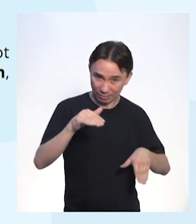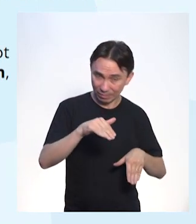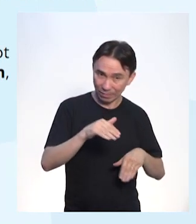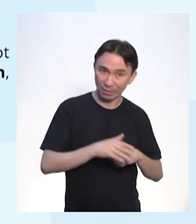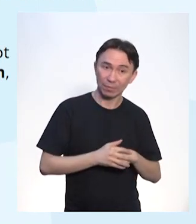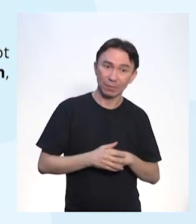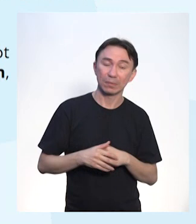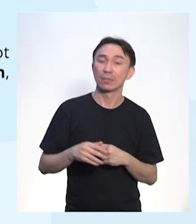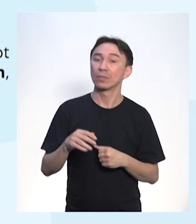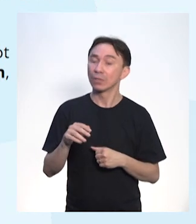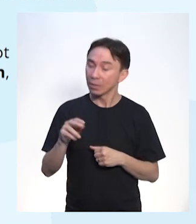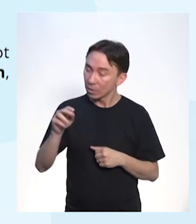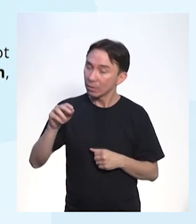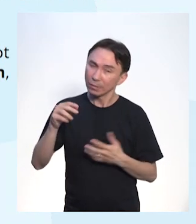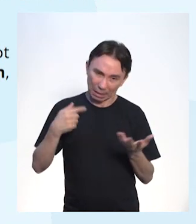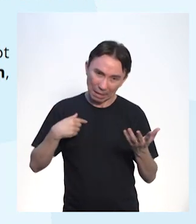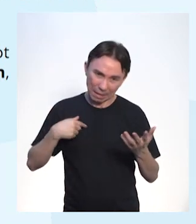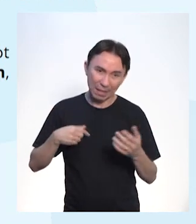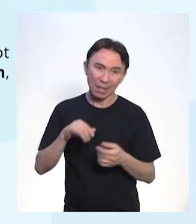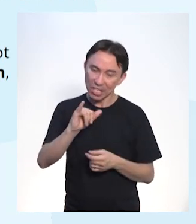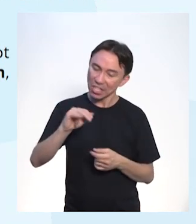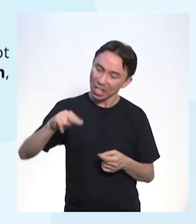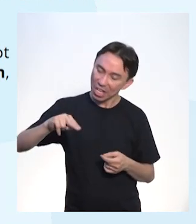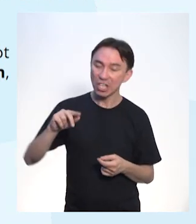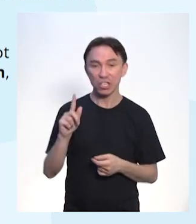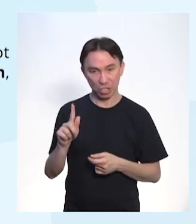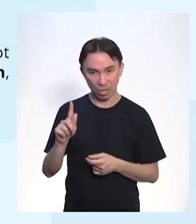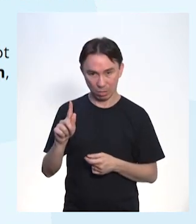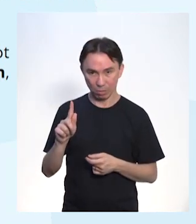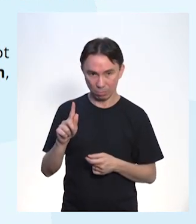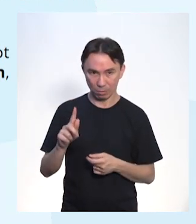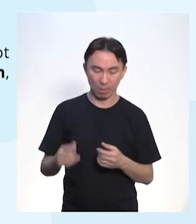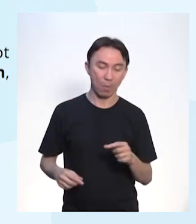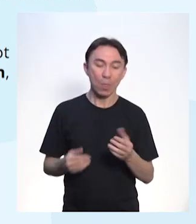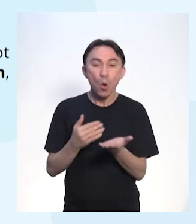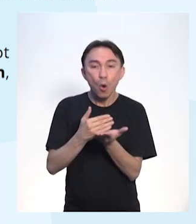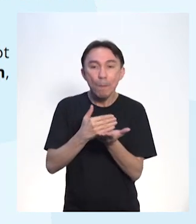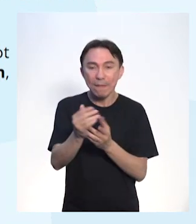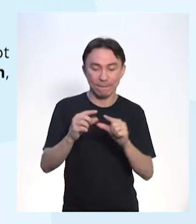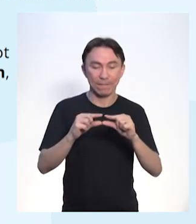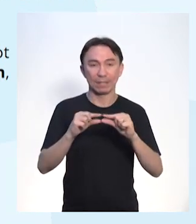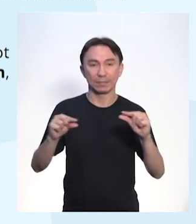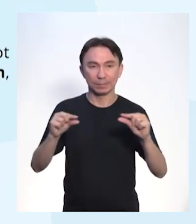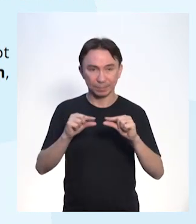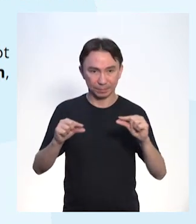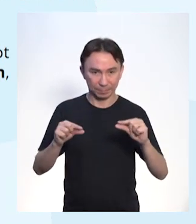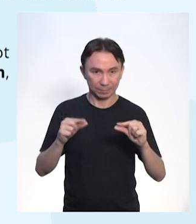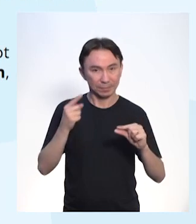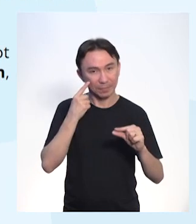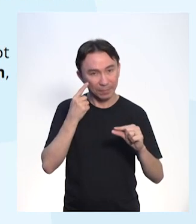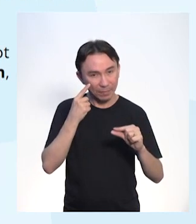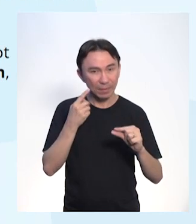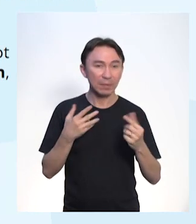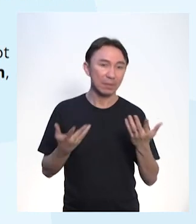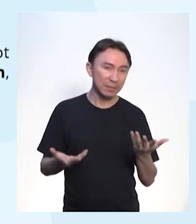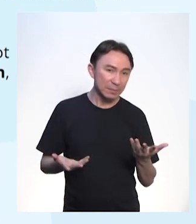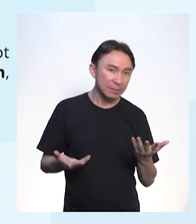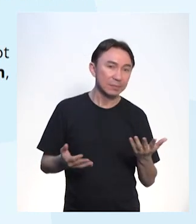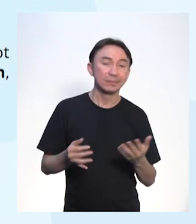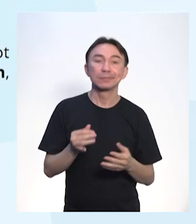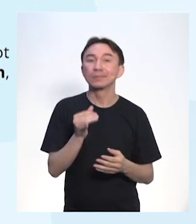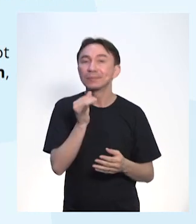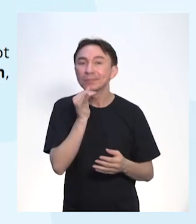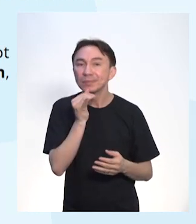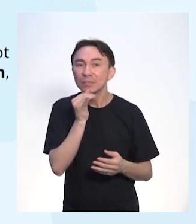falar swimming is good for health. Então a mesma coisa aqui, ó. Aqui, ó, reading strategy, estratégia de leitura, né? Então, porque se eu colocar